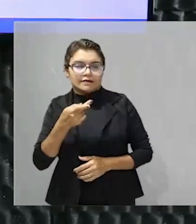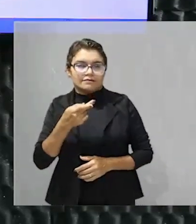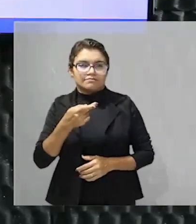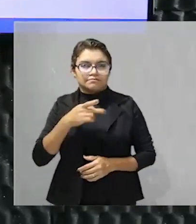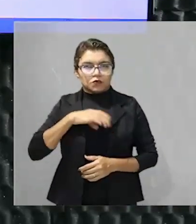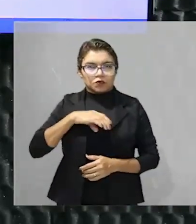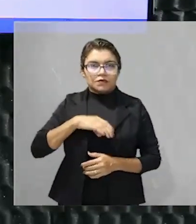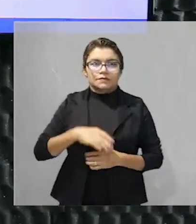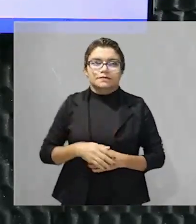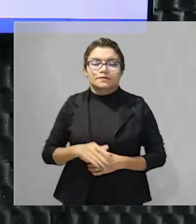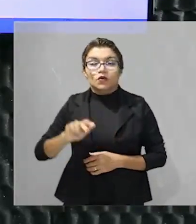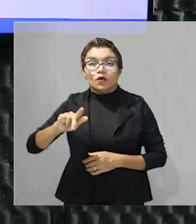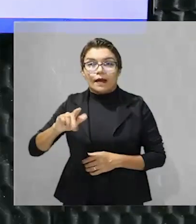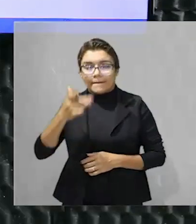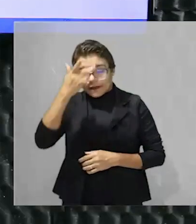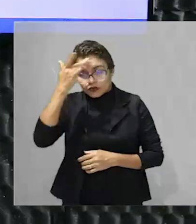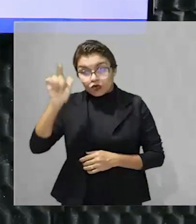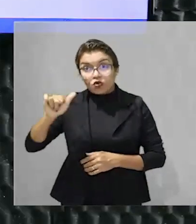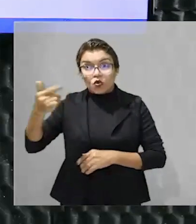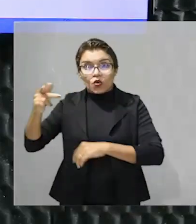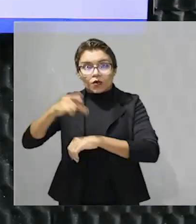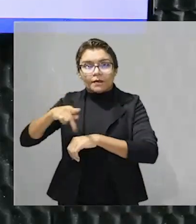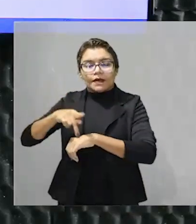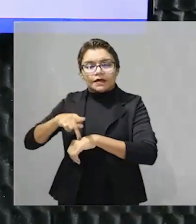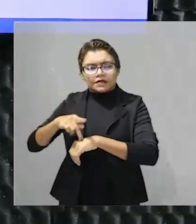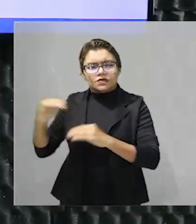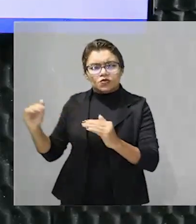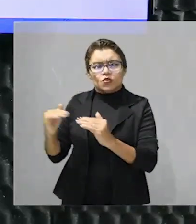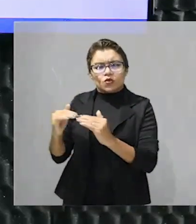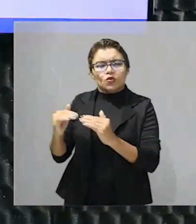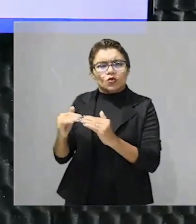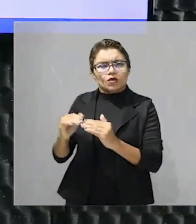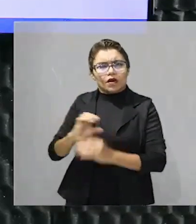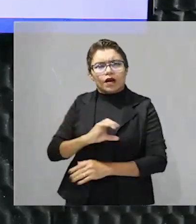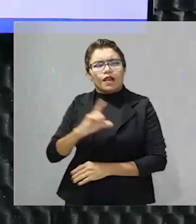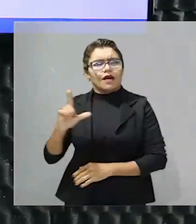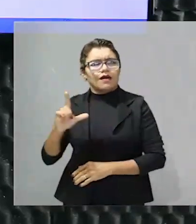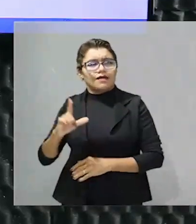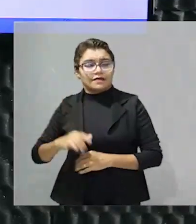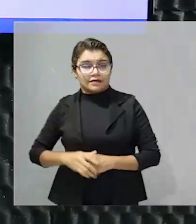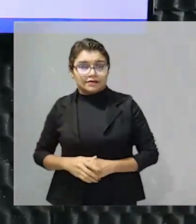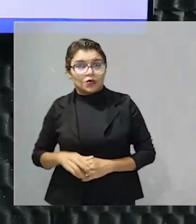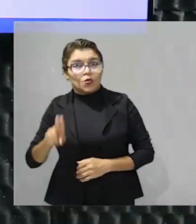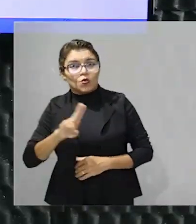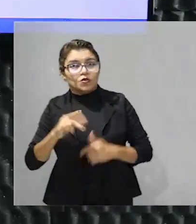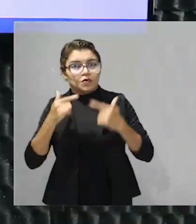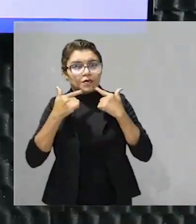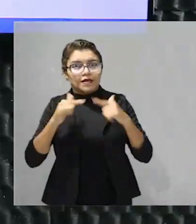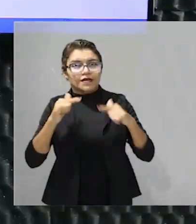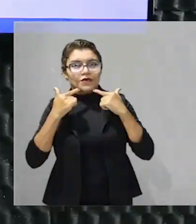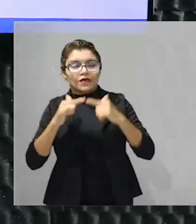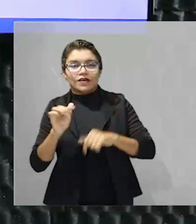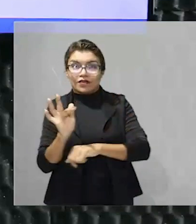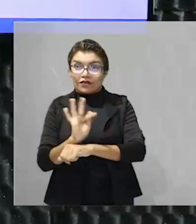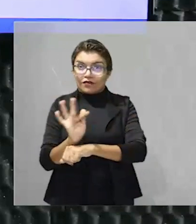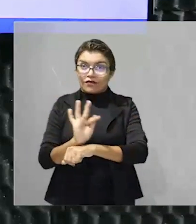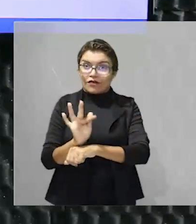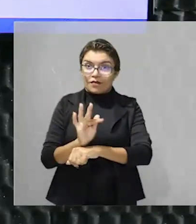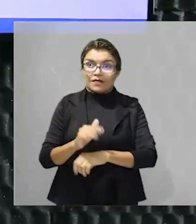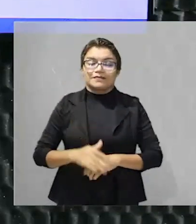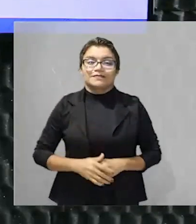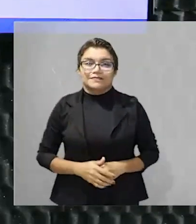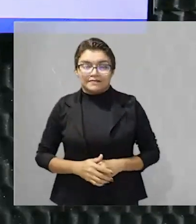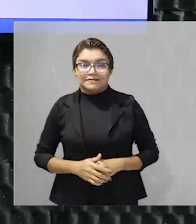estrangeiro diz, claro, ele concorda. May I suggest? Então, ele usa uma linguagem bem informal. Eu posso